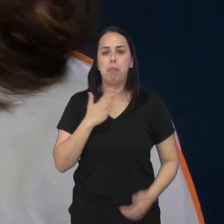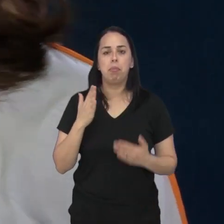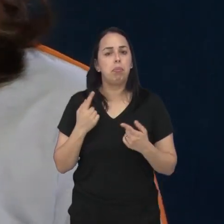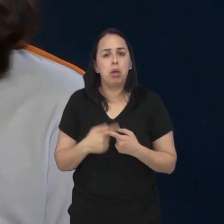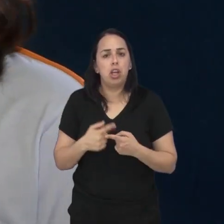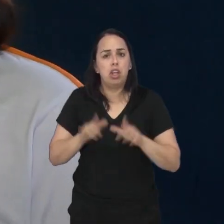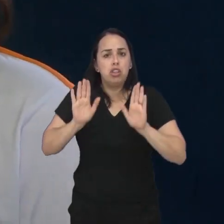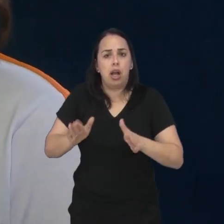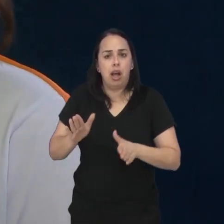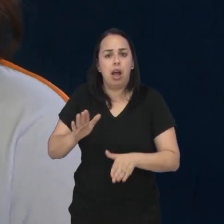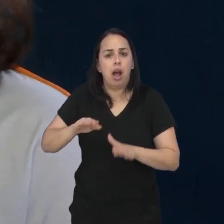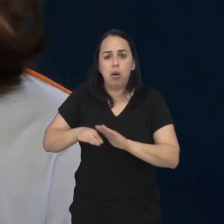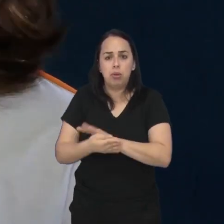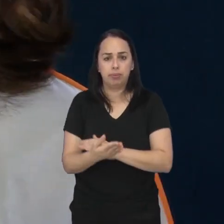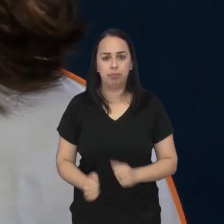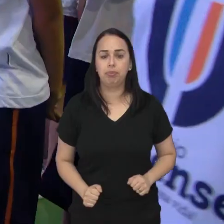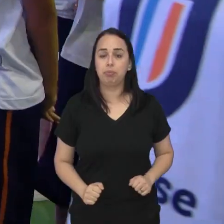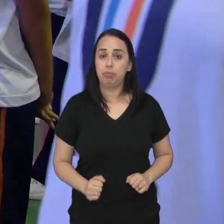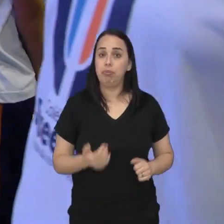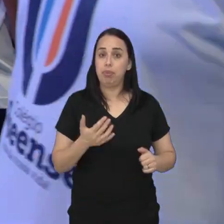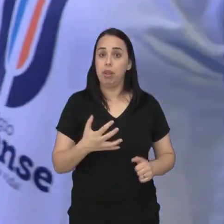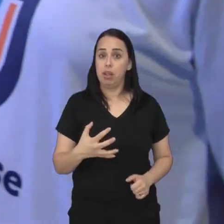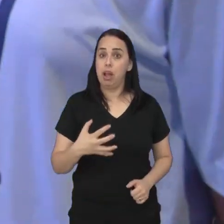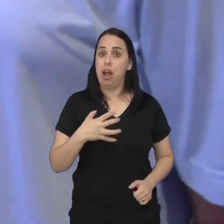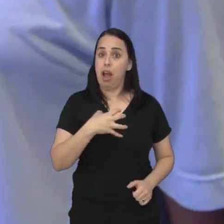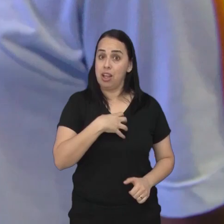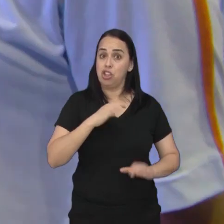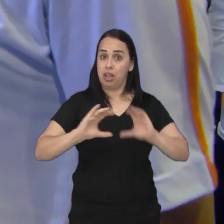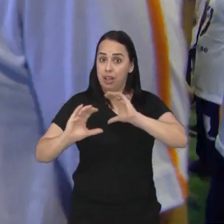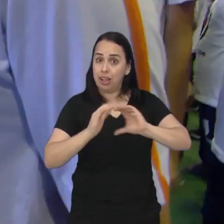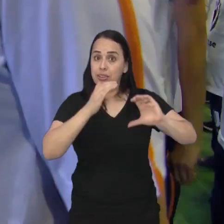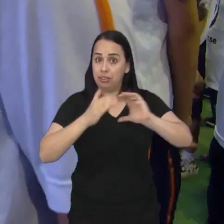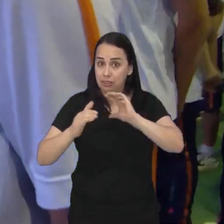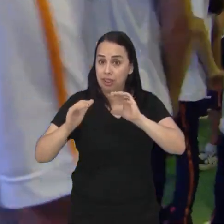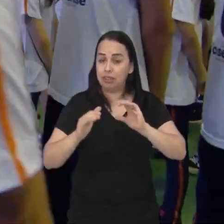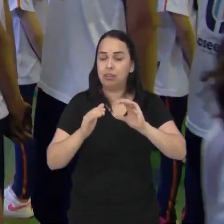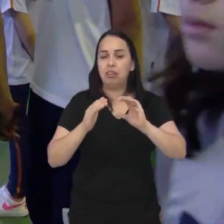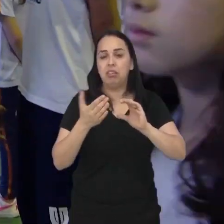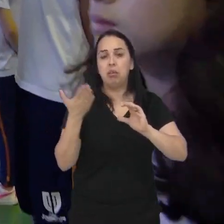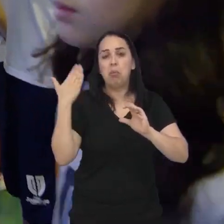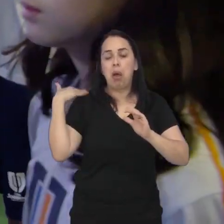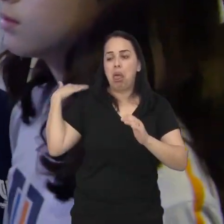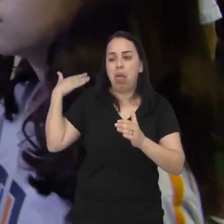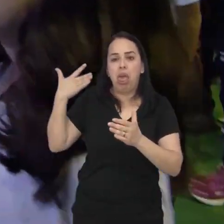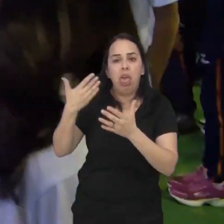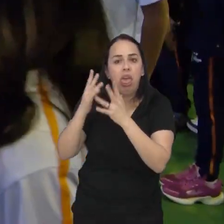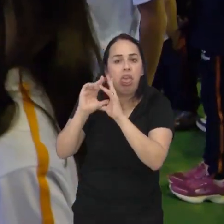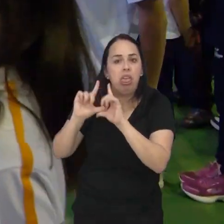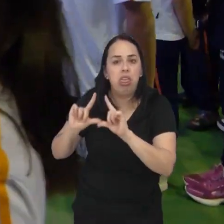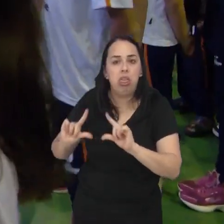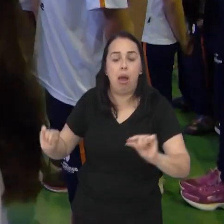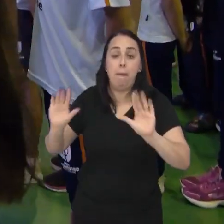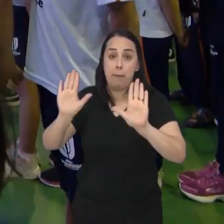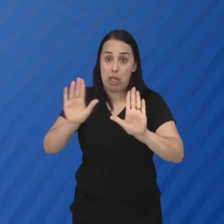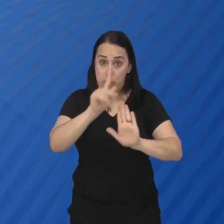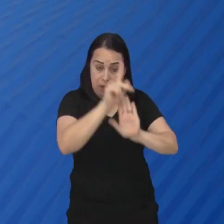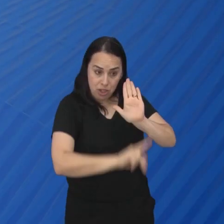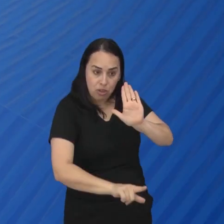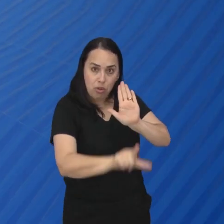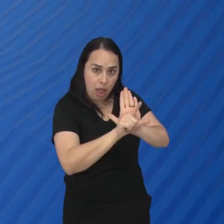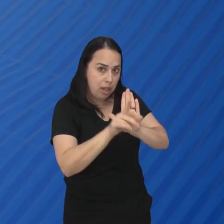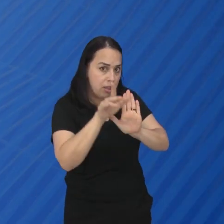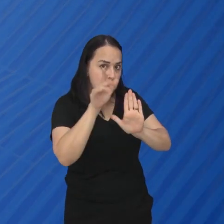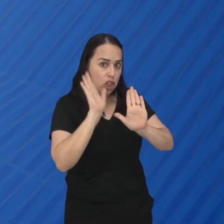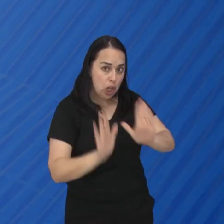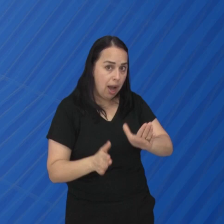que faz muito tempo que a gente canta esse hino. A prática de cantar o hino nas escolas foi se enfraquecendo ao longo do tempo, mas